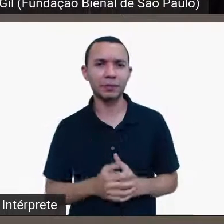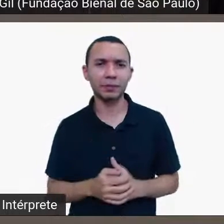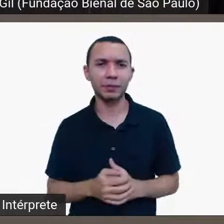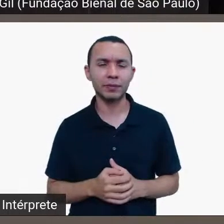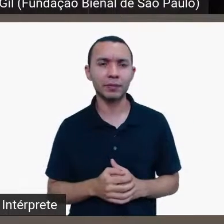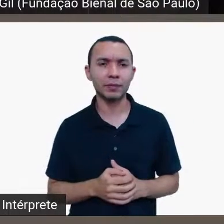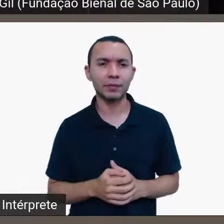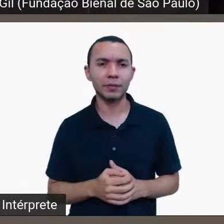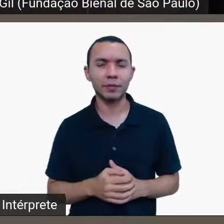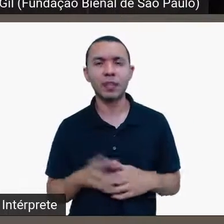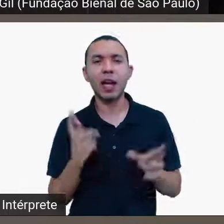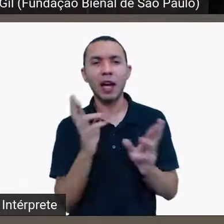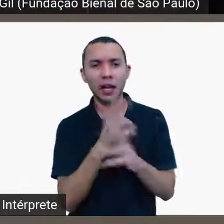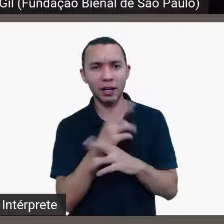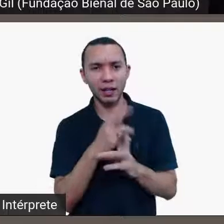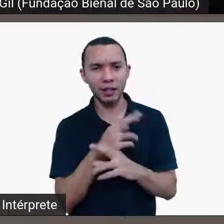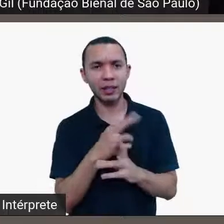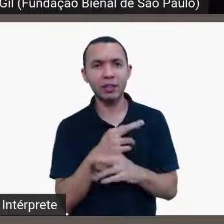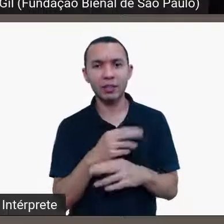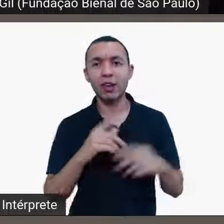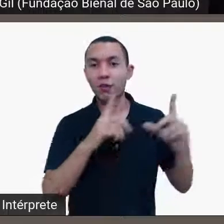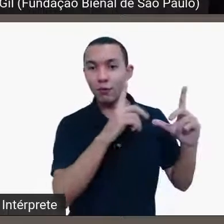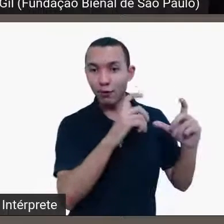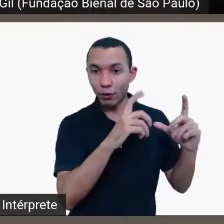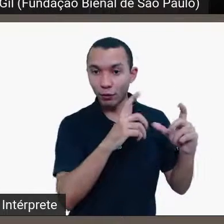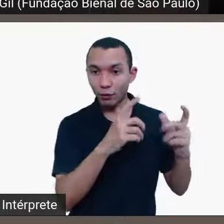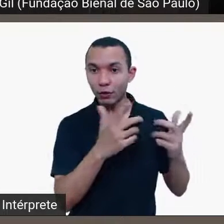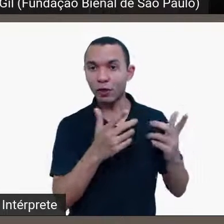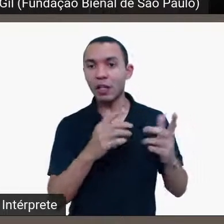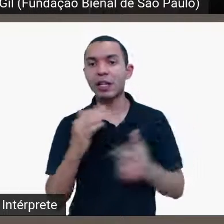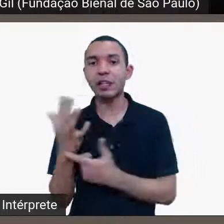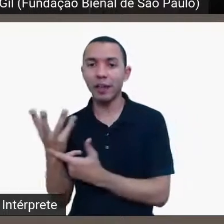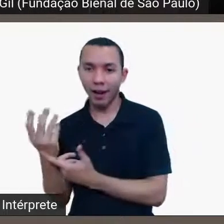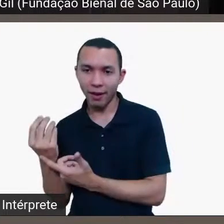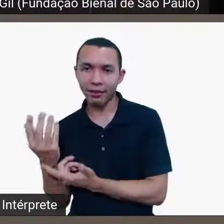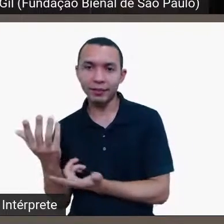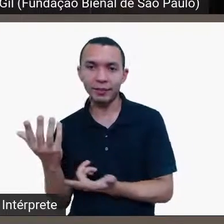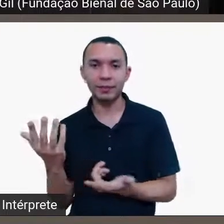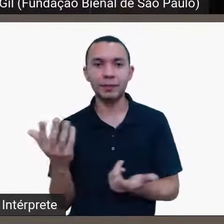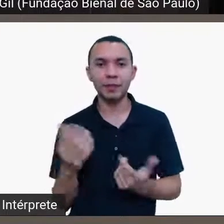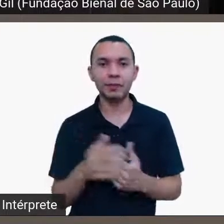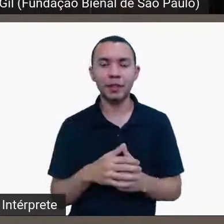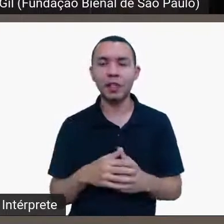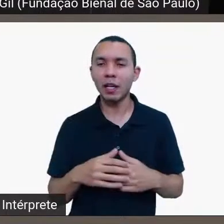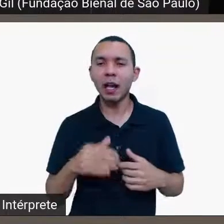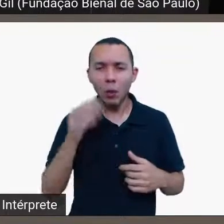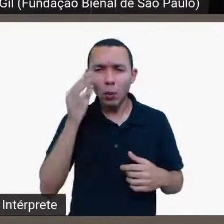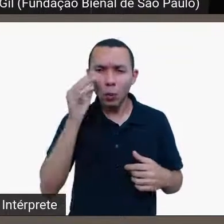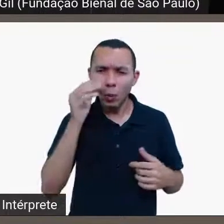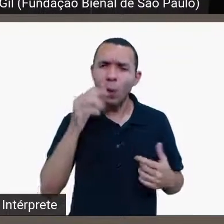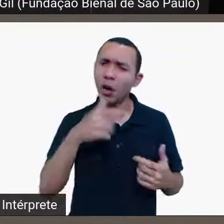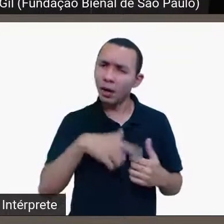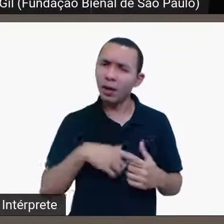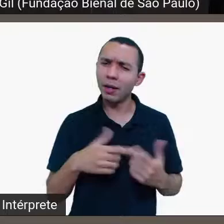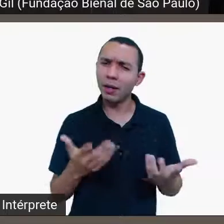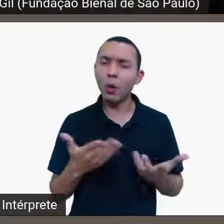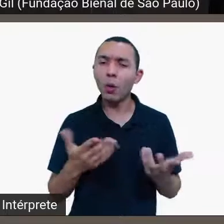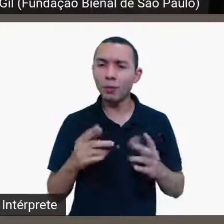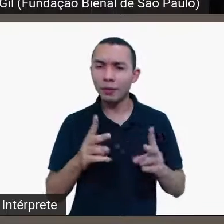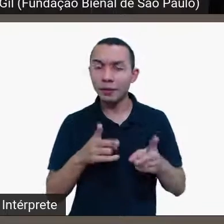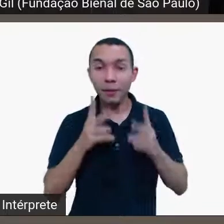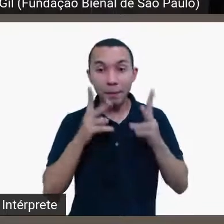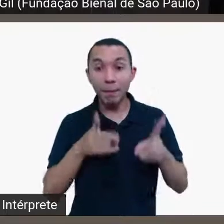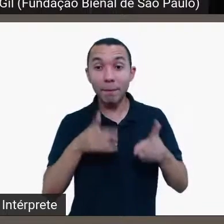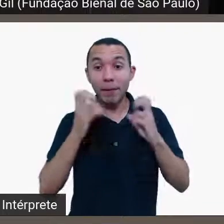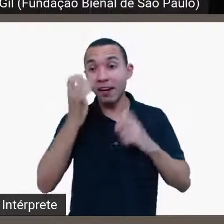dessa relação entre fotografia e arte e tudo mais, né? Eu acho que é curioso que é um deboche de dois... Hoje a gente consegue enxergar esse deboche, eu acho, por